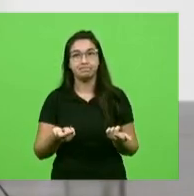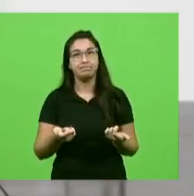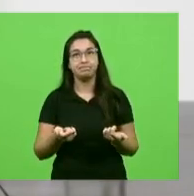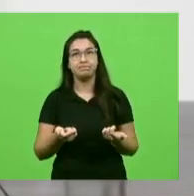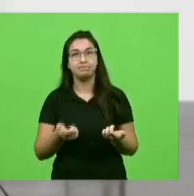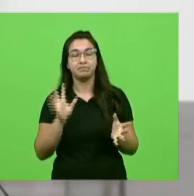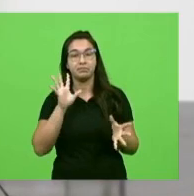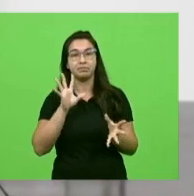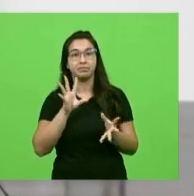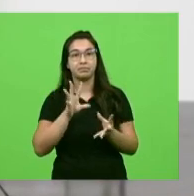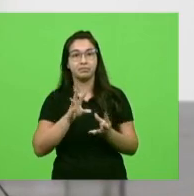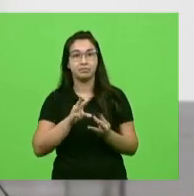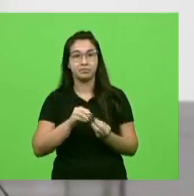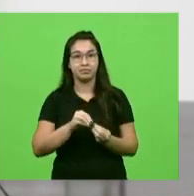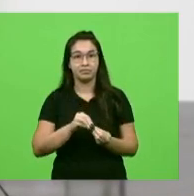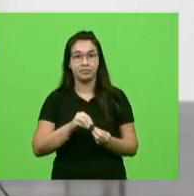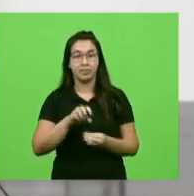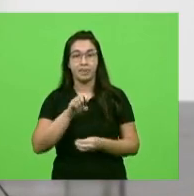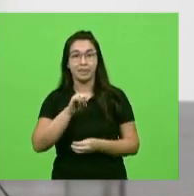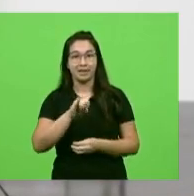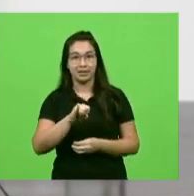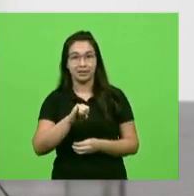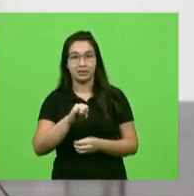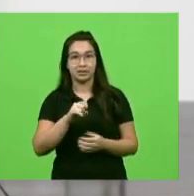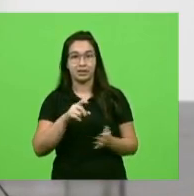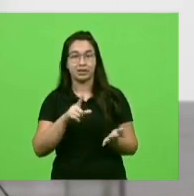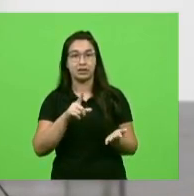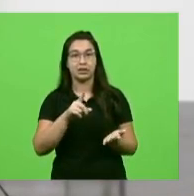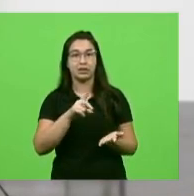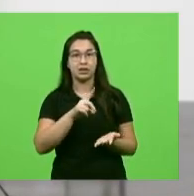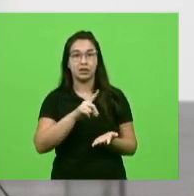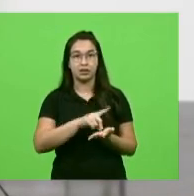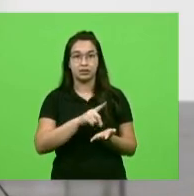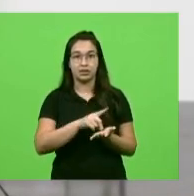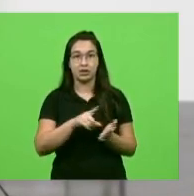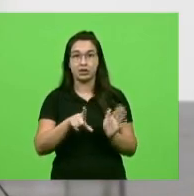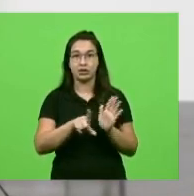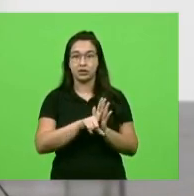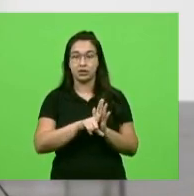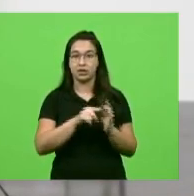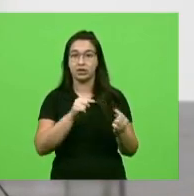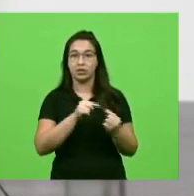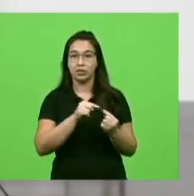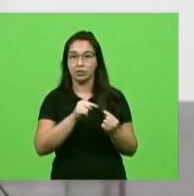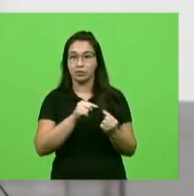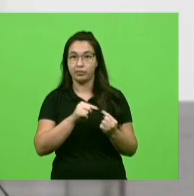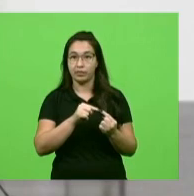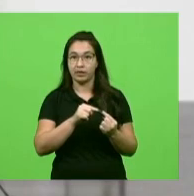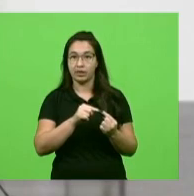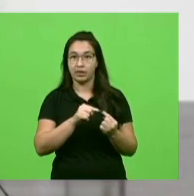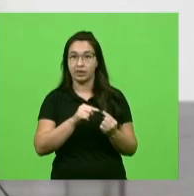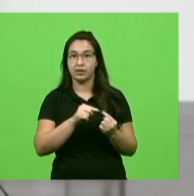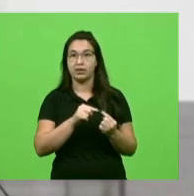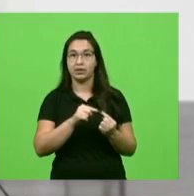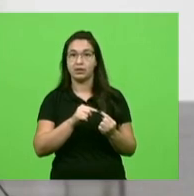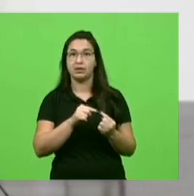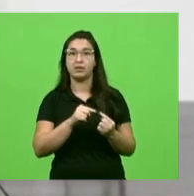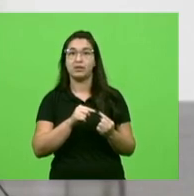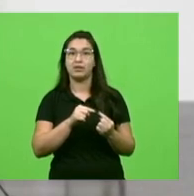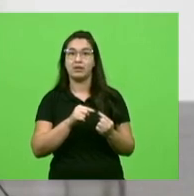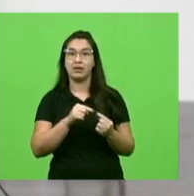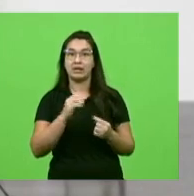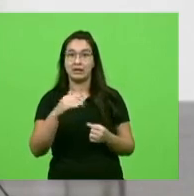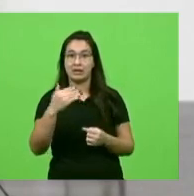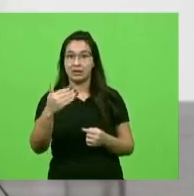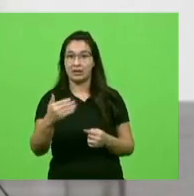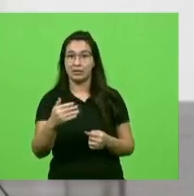concluindo, se legítimo fosse o postulante, a pretensão não vingaria também. Razão